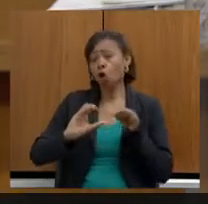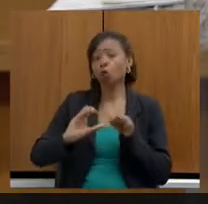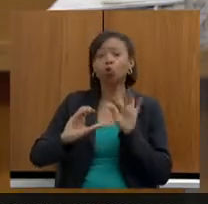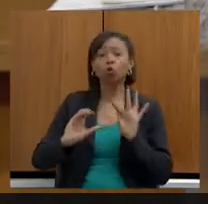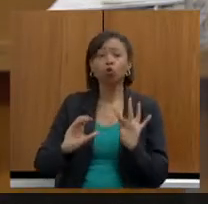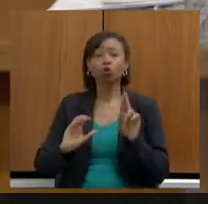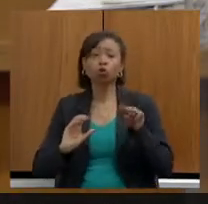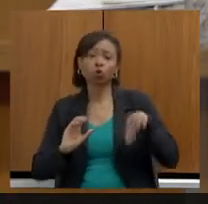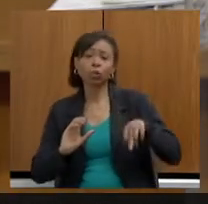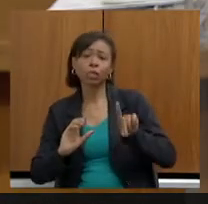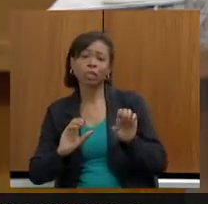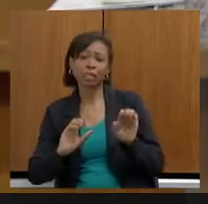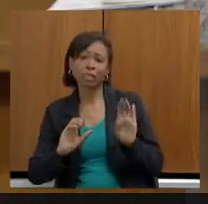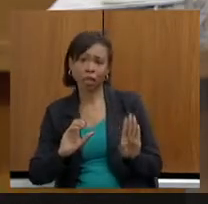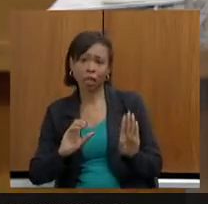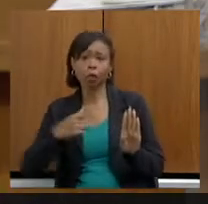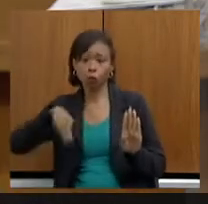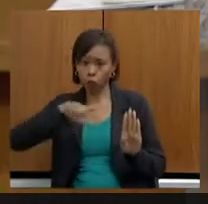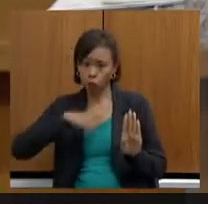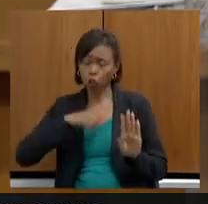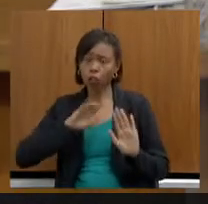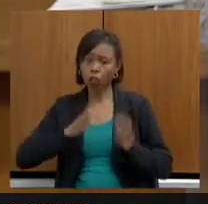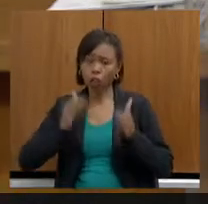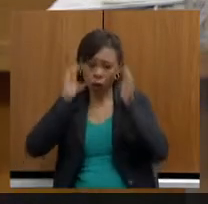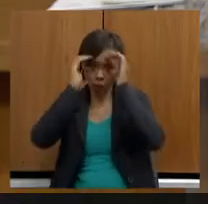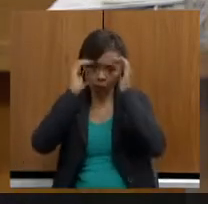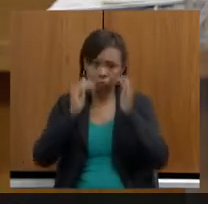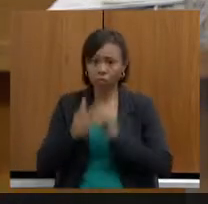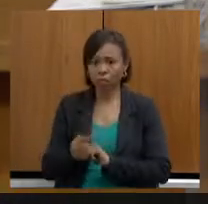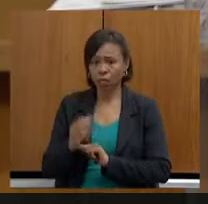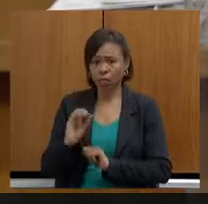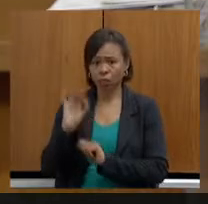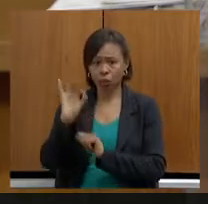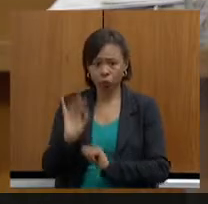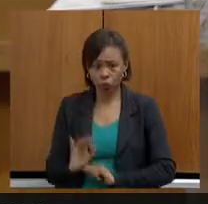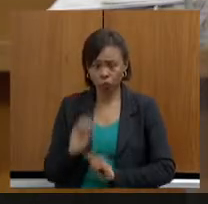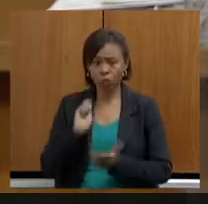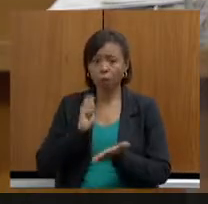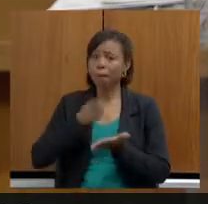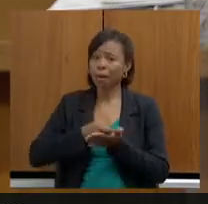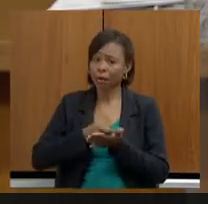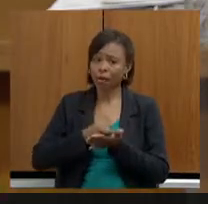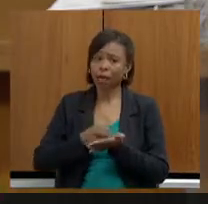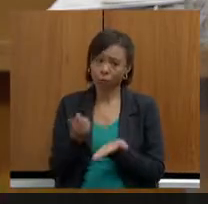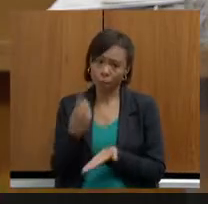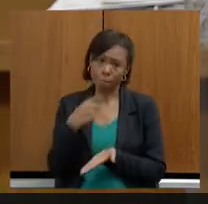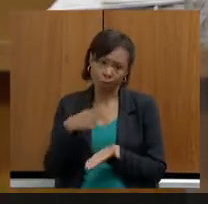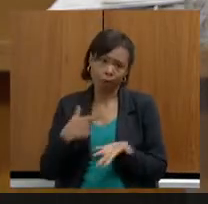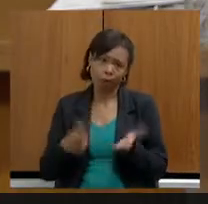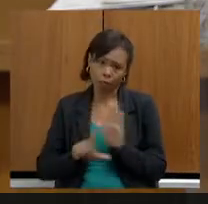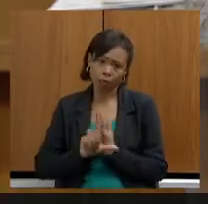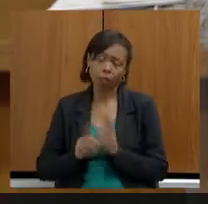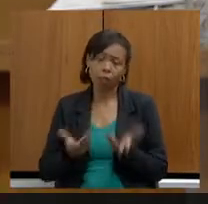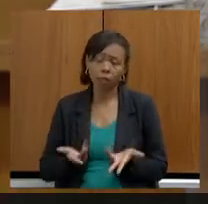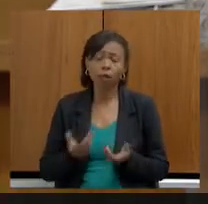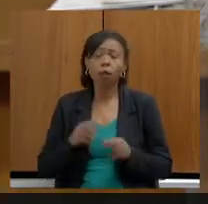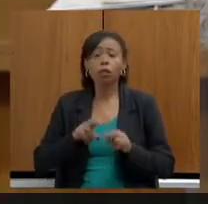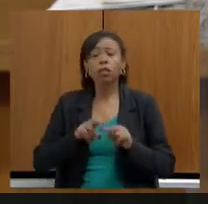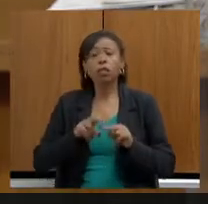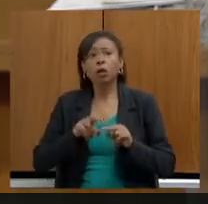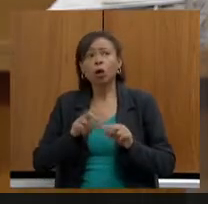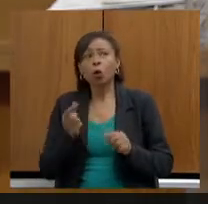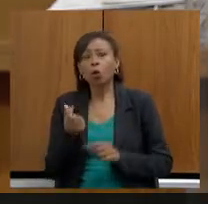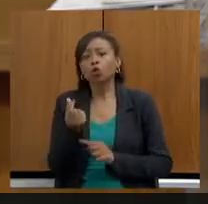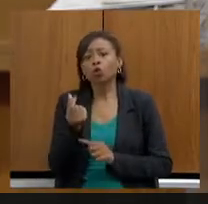chamado fundeb nós estamos cumprindo e setenta por cento é que né que nos é determinado certo então assim é o